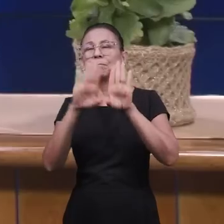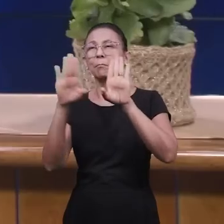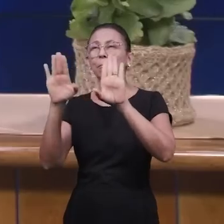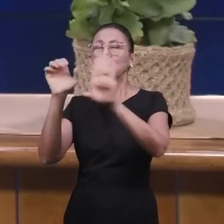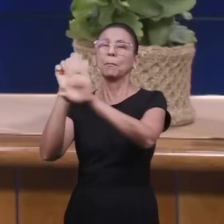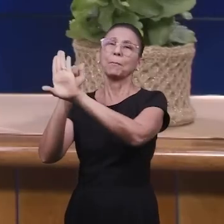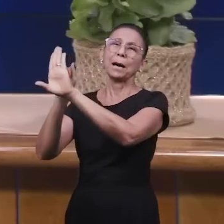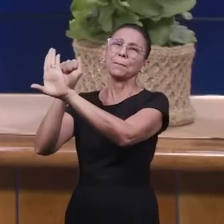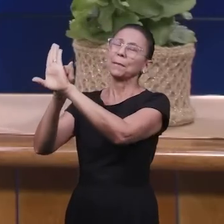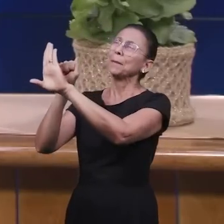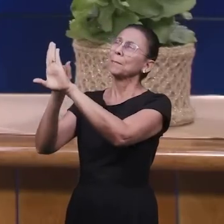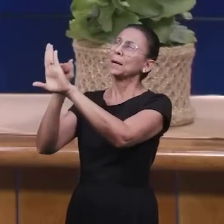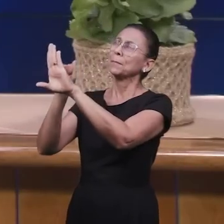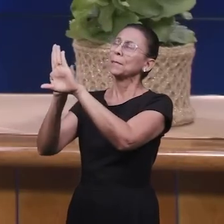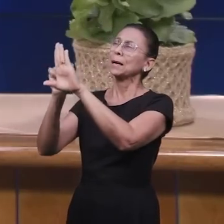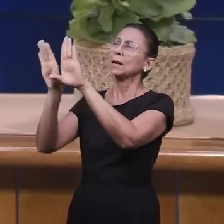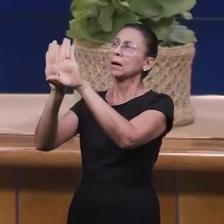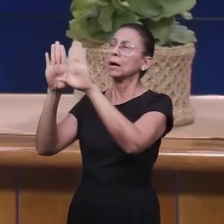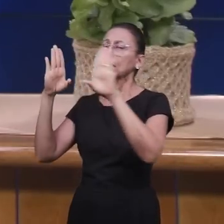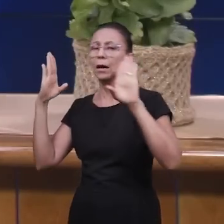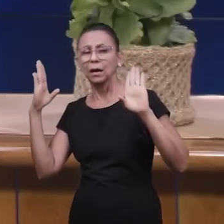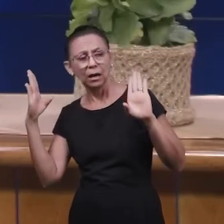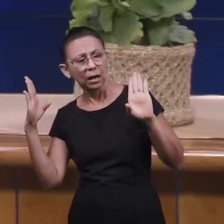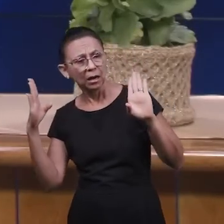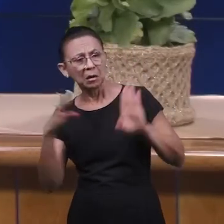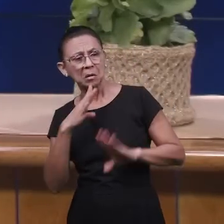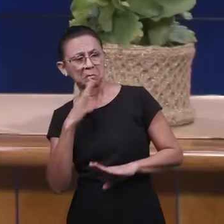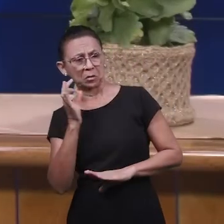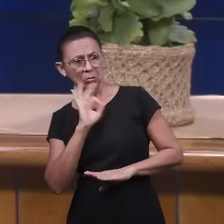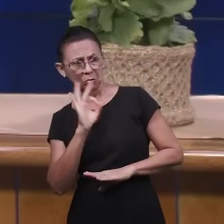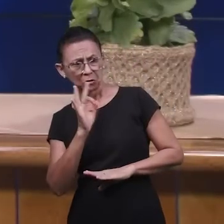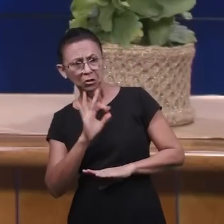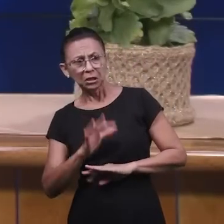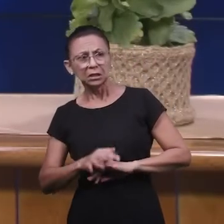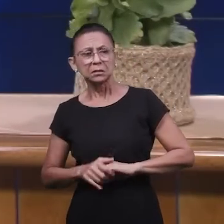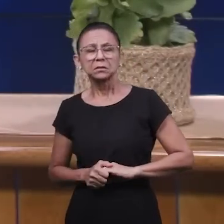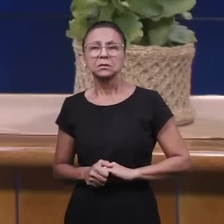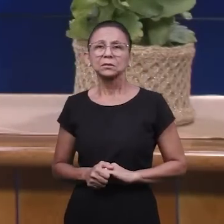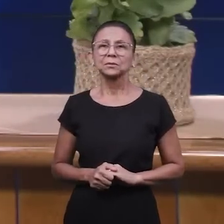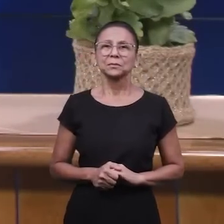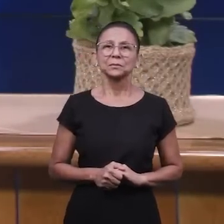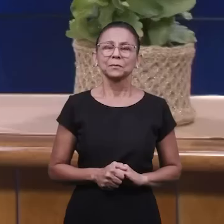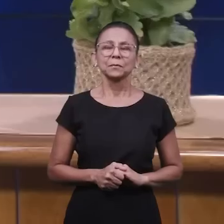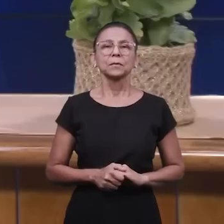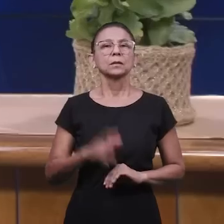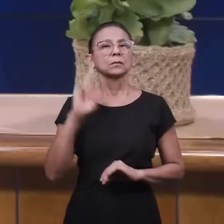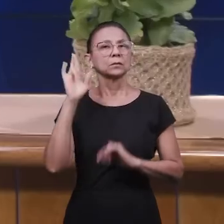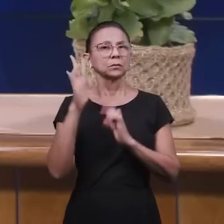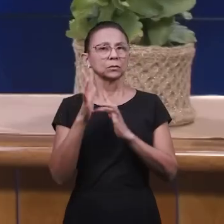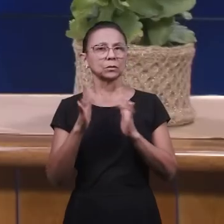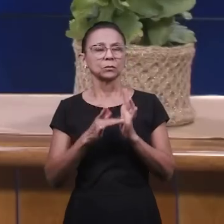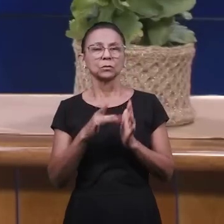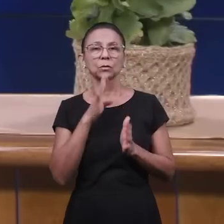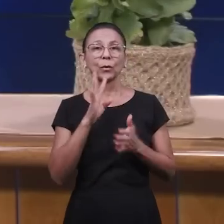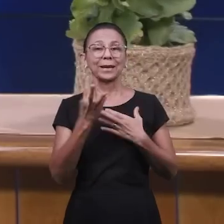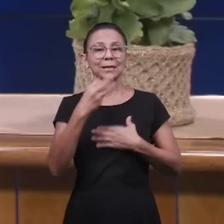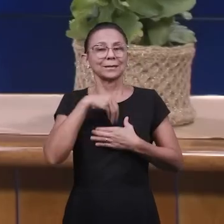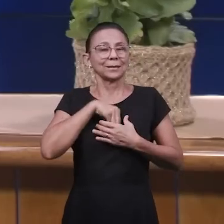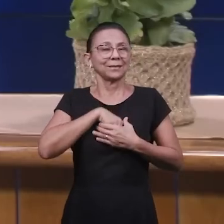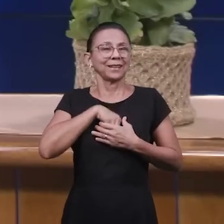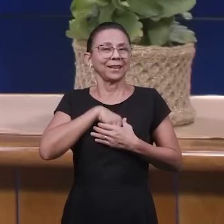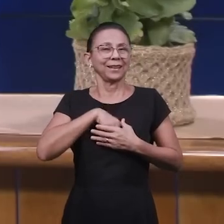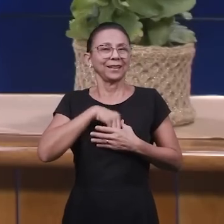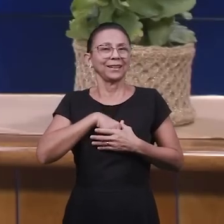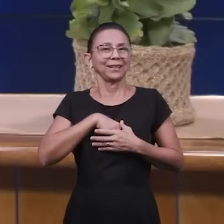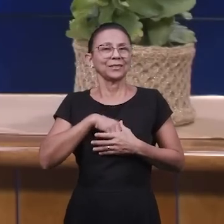disso e é muito interessante esse aspecto. Vamos seguir. Olha que Paulo diz ao Timóteo, nos últimos